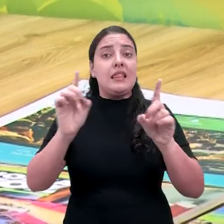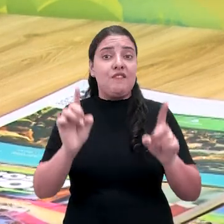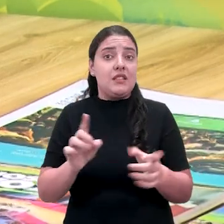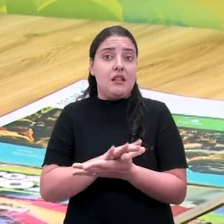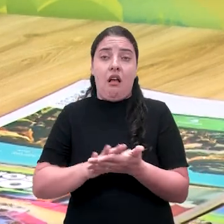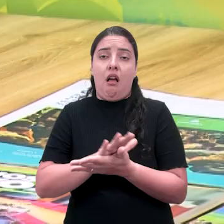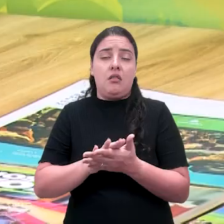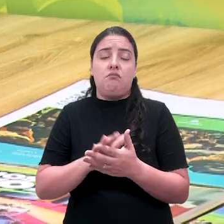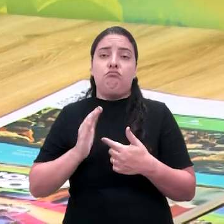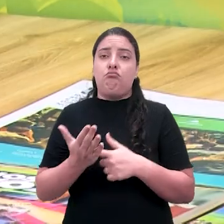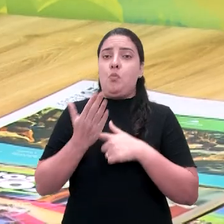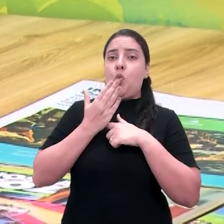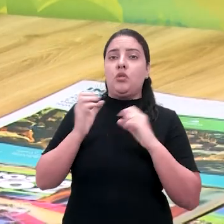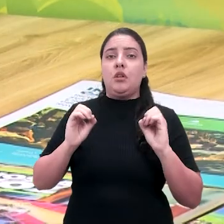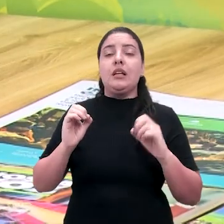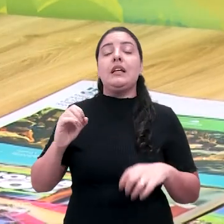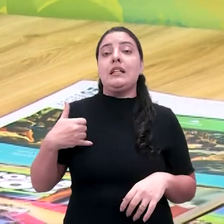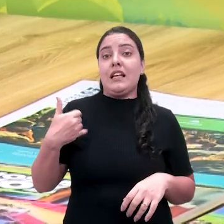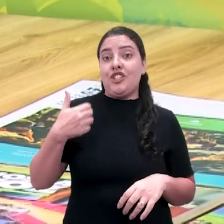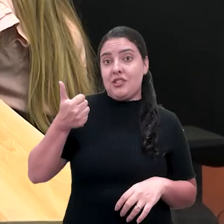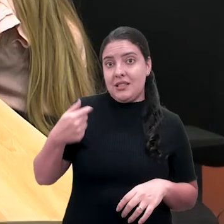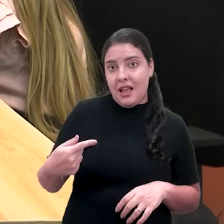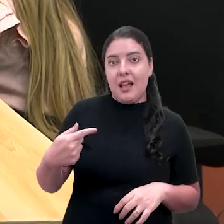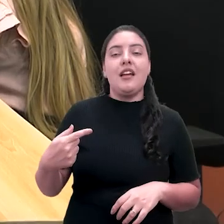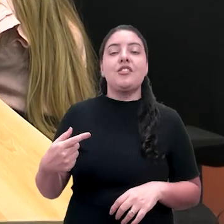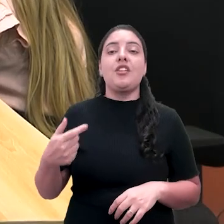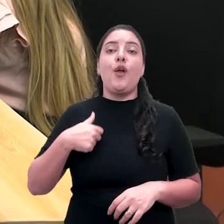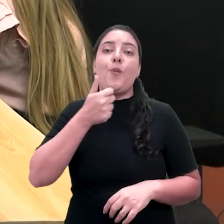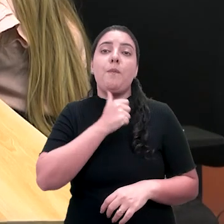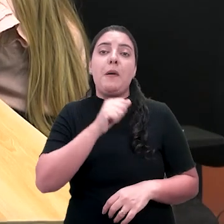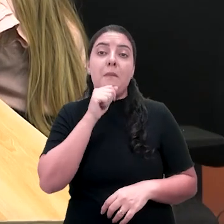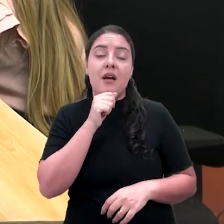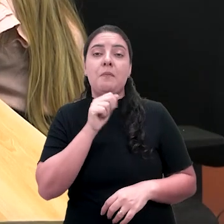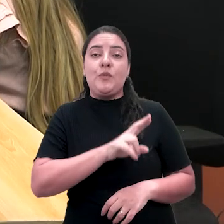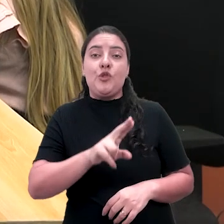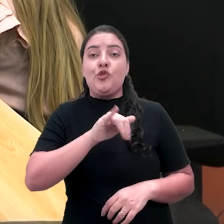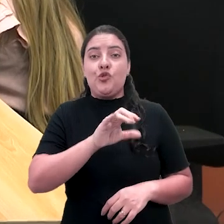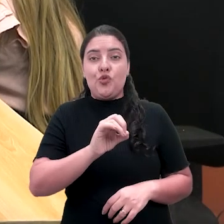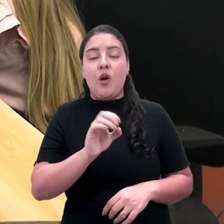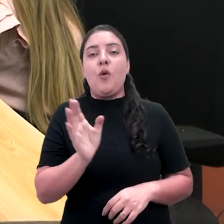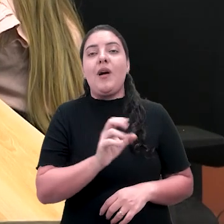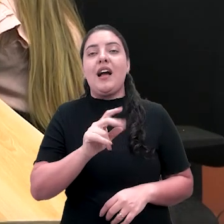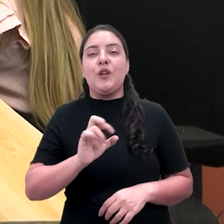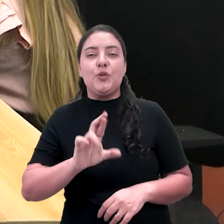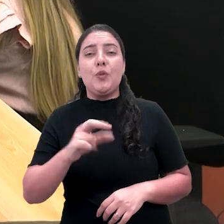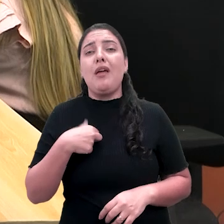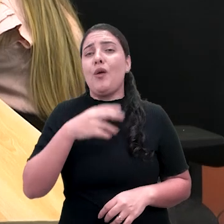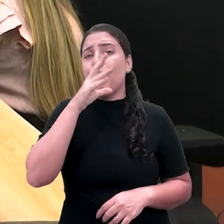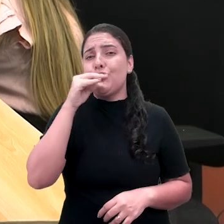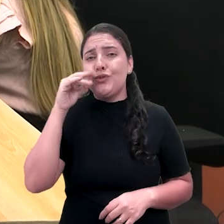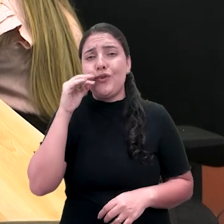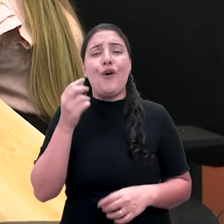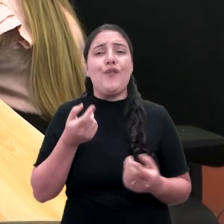deficiência. Aos 17 anos, eu me tornei mãe do João Arthur, uma mãe adolescente ali concluindo